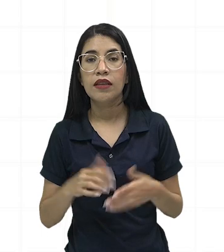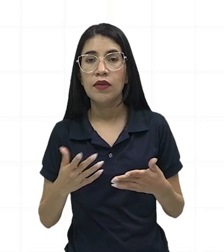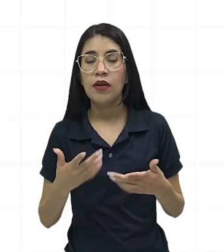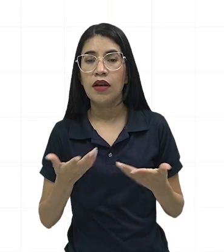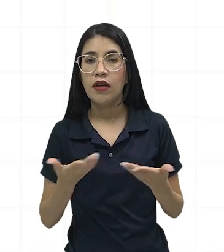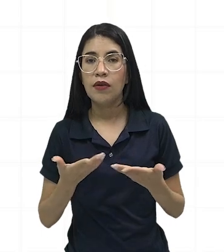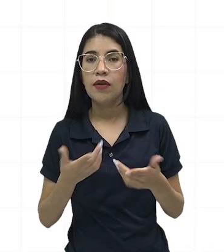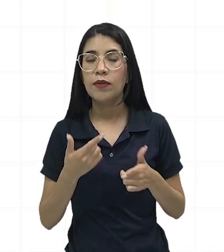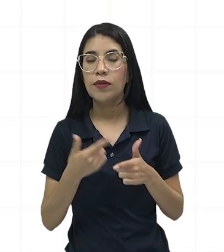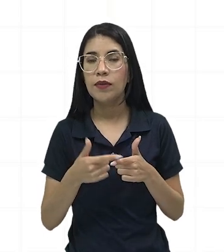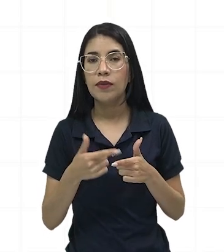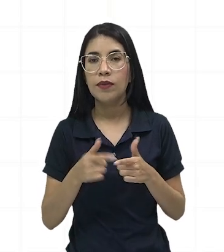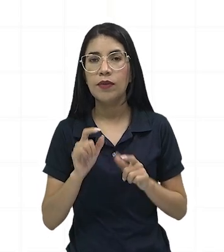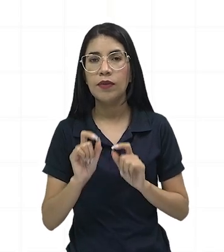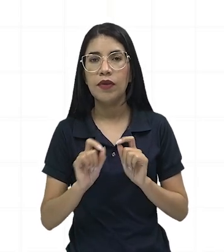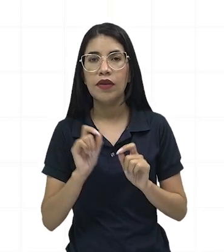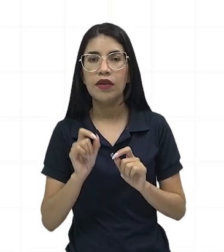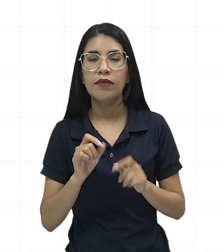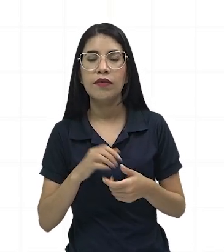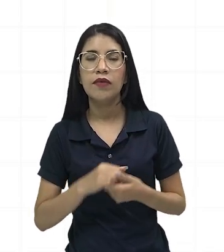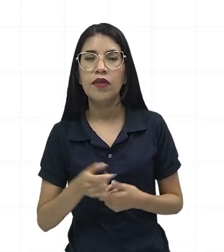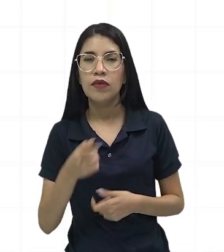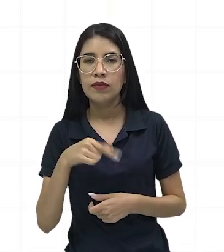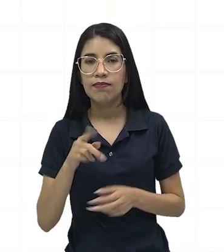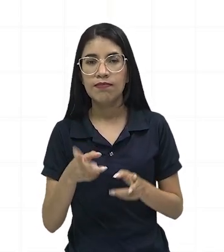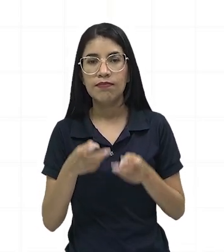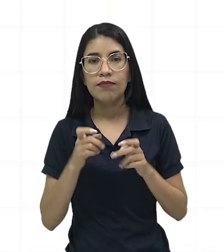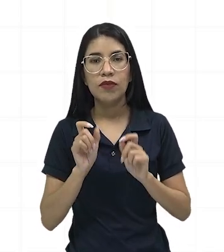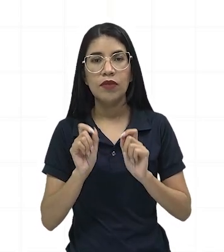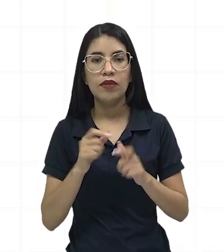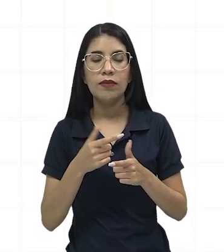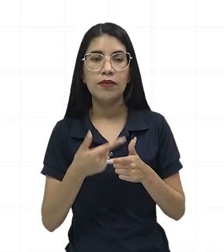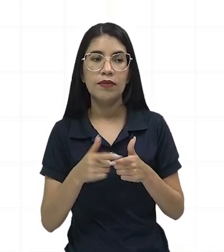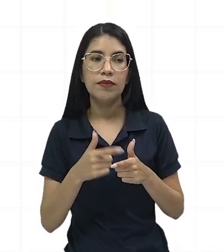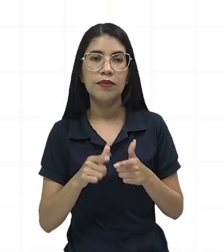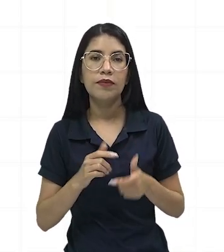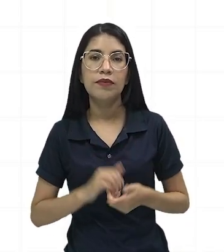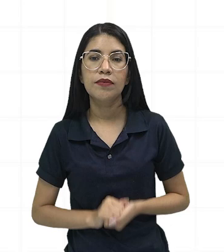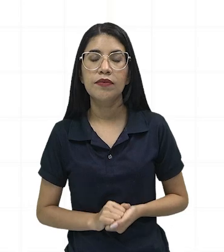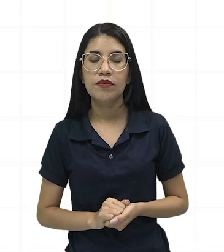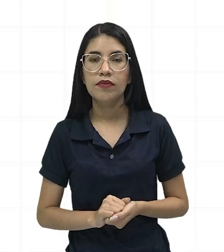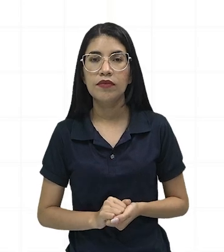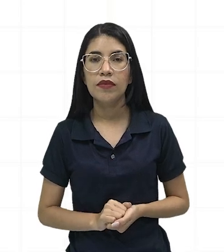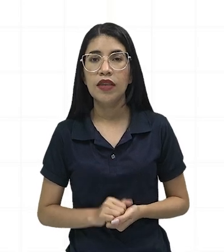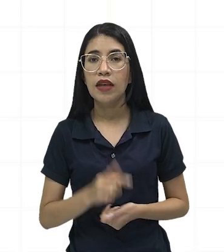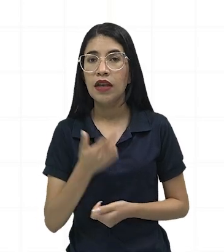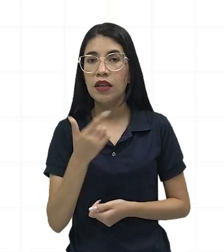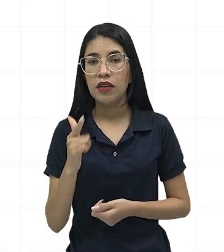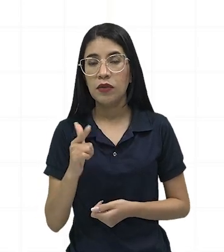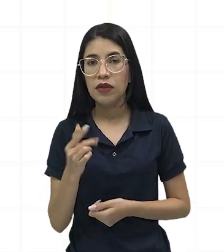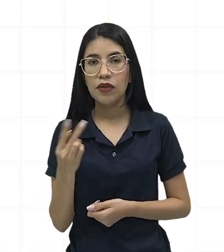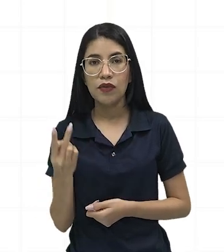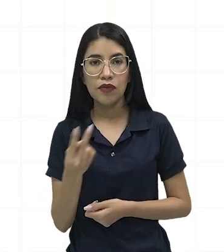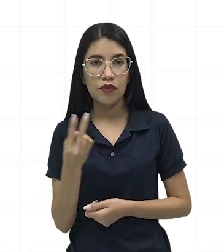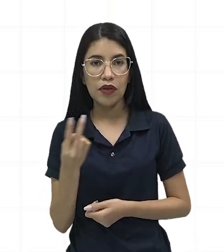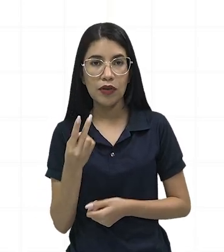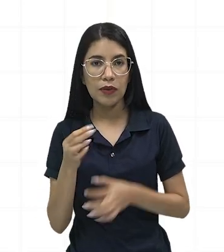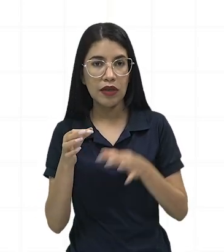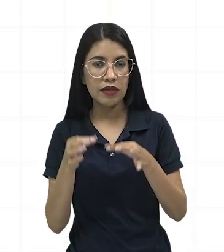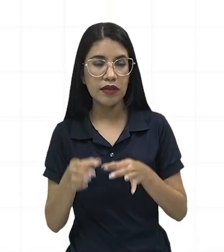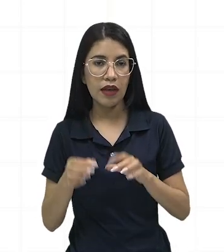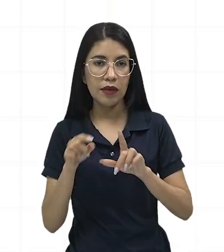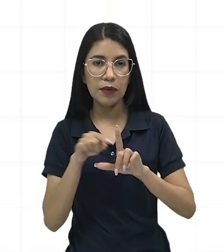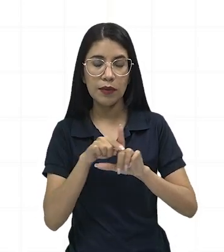problema. Qual é o problema que apareceu aqui? Não tem a medida desse ângulo,